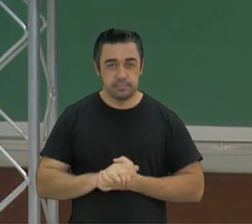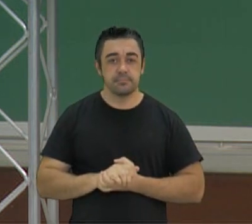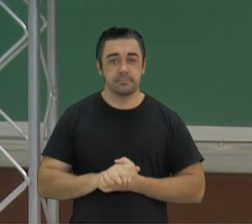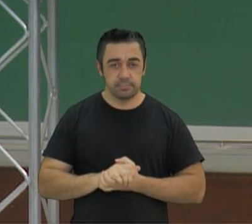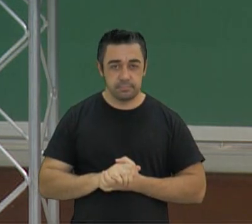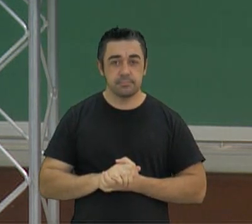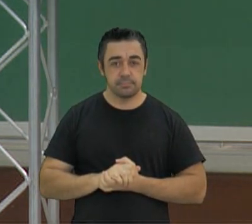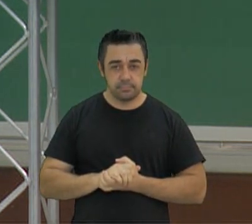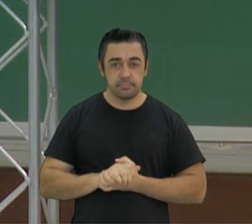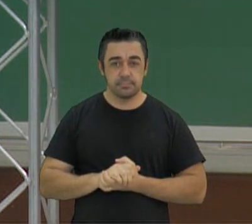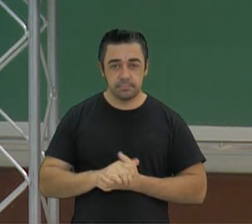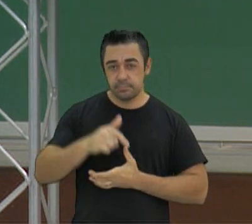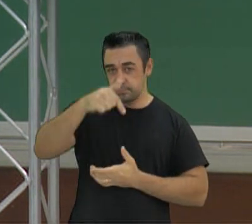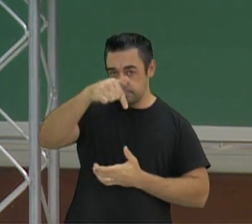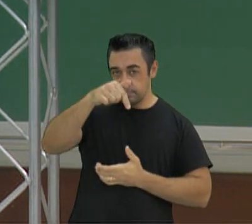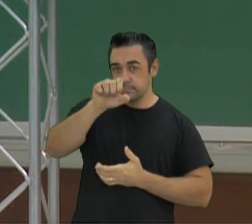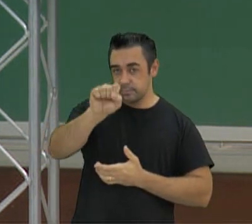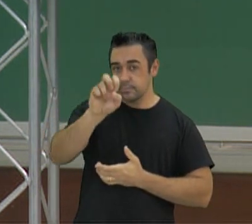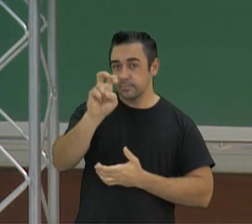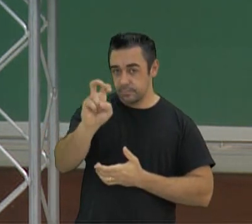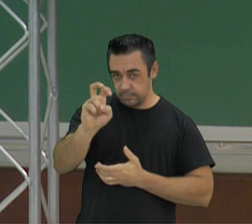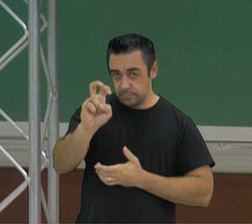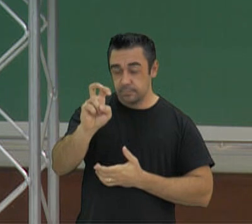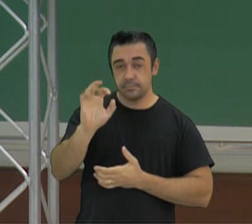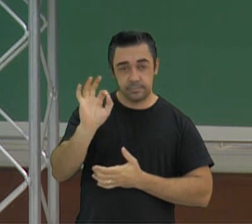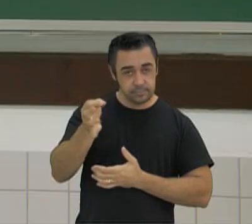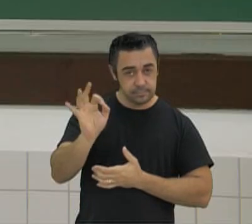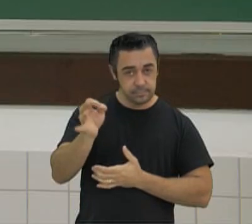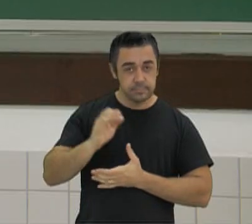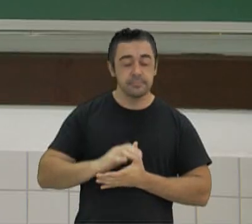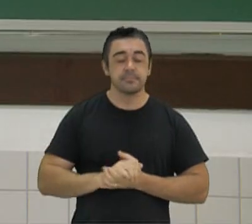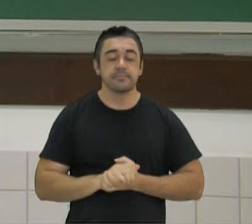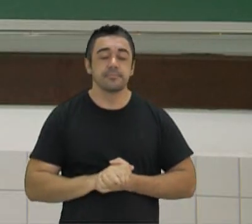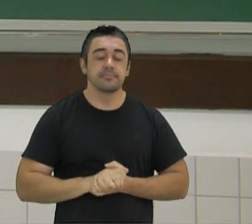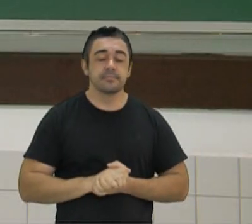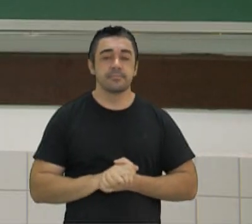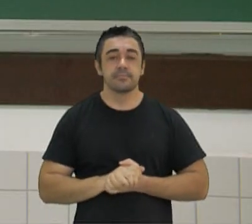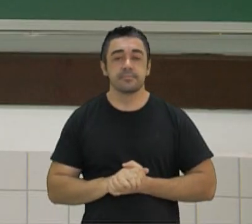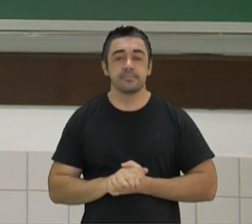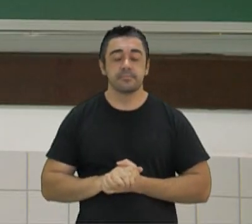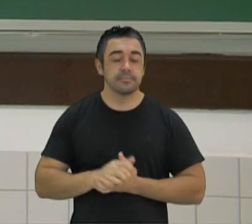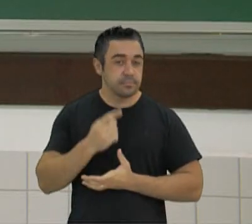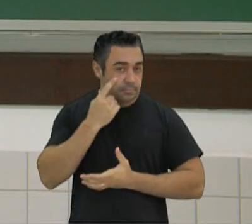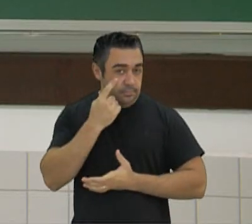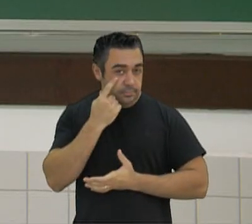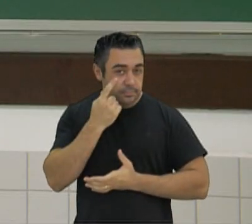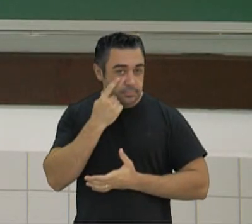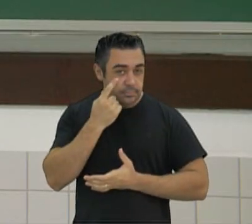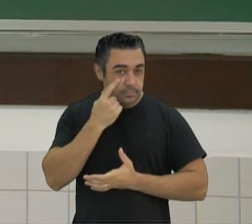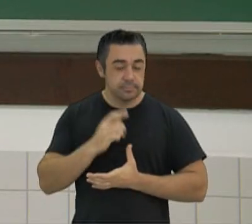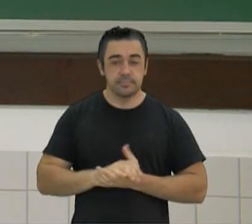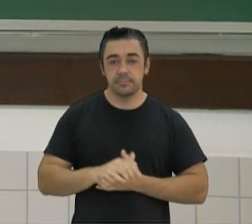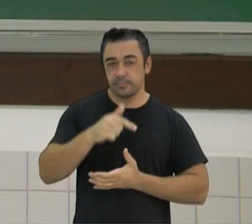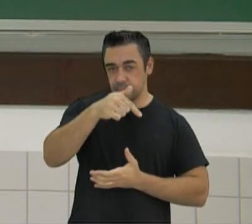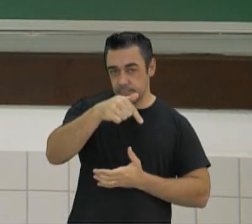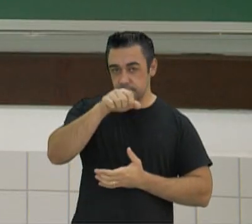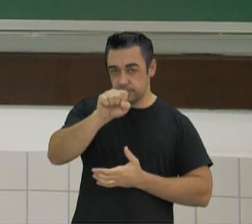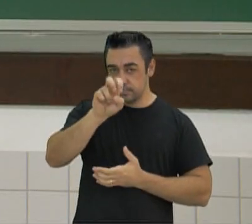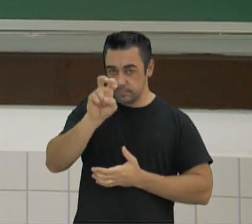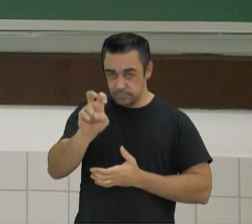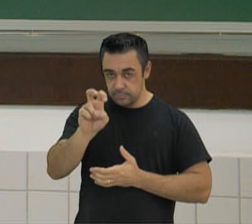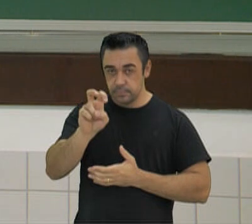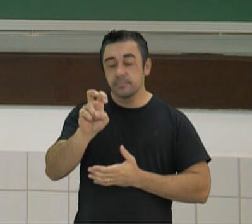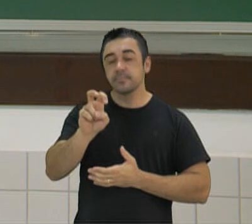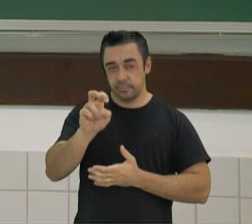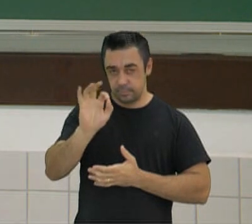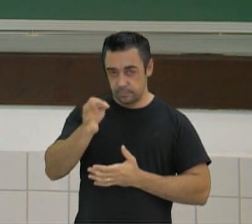Muito bem, o Tiago obteve 785, galera. Vamos lá, então. O que eu vou fazer? Dos